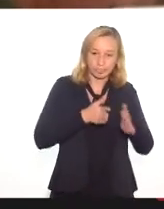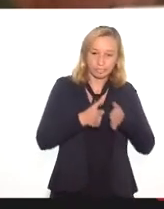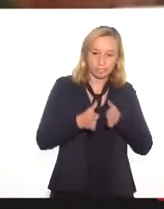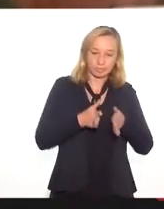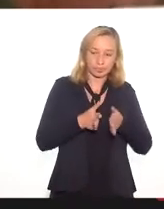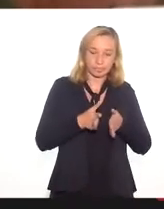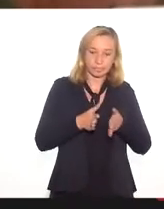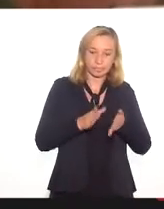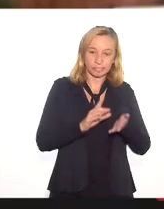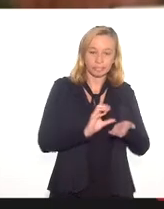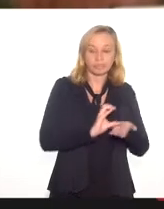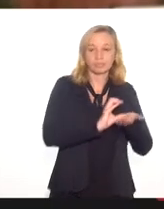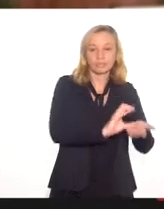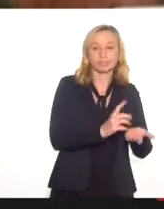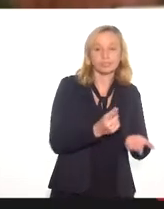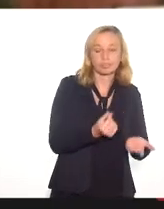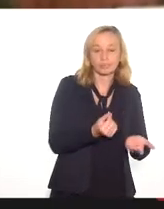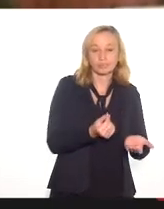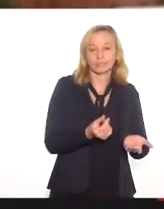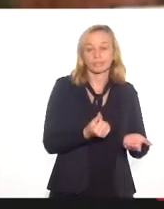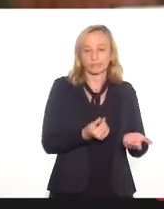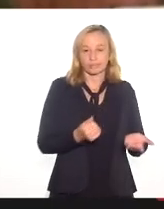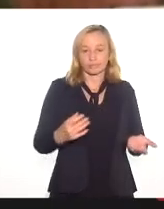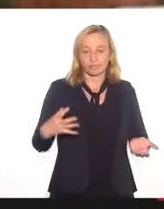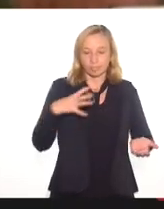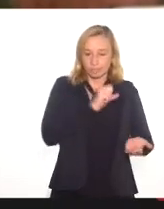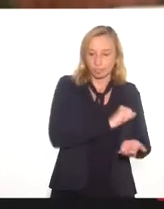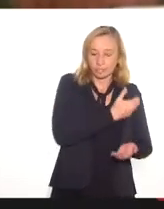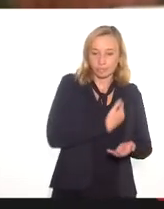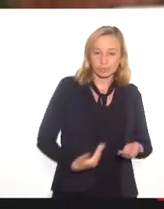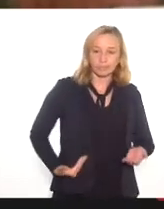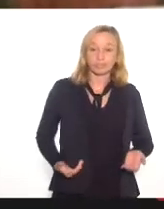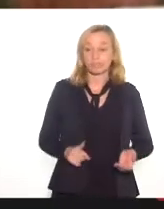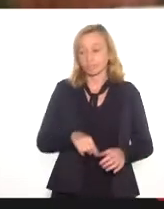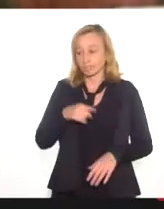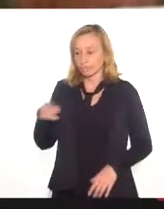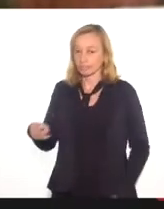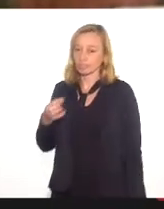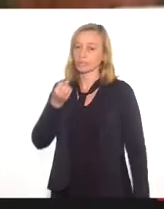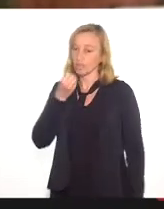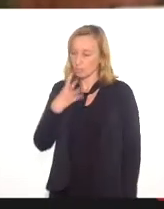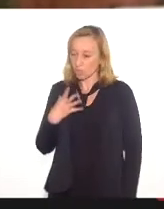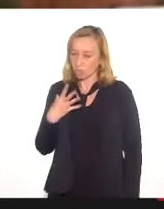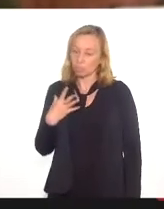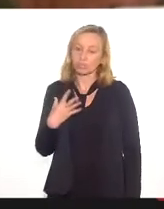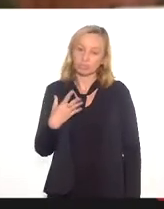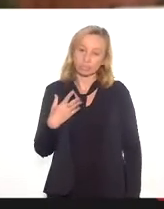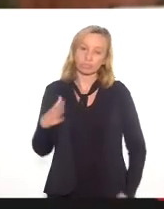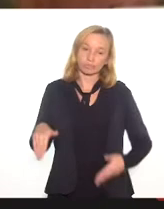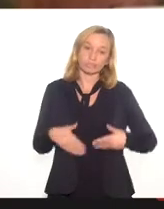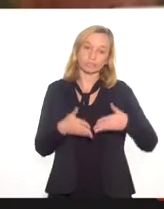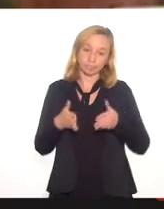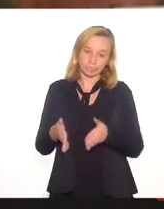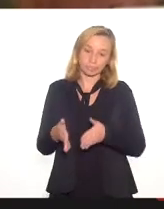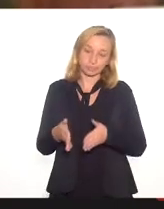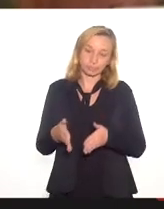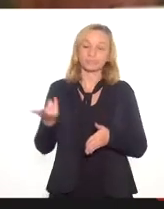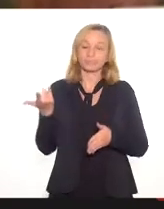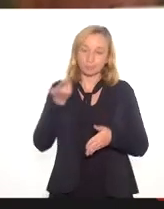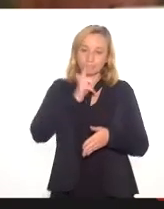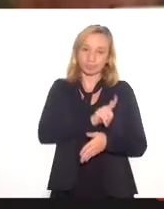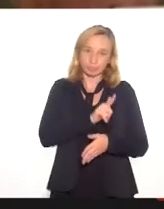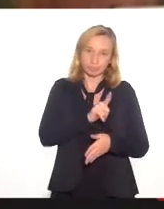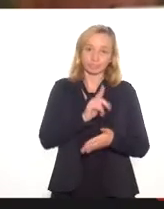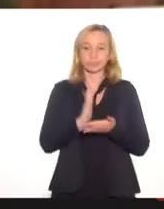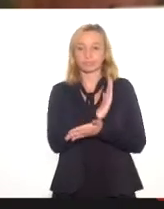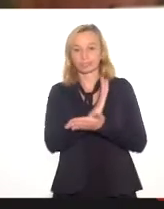auxílio emergencial, o que de um lado é um bom sinal na direção de que conseguimos